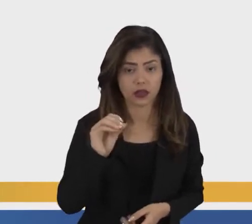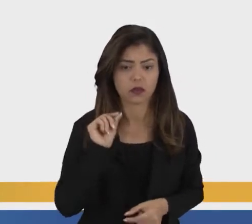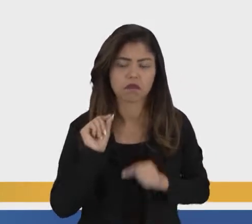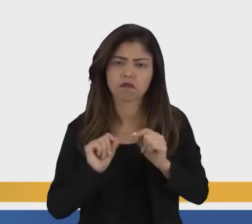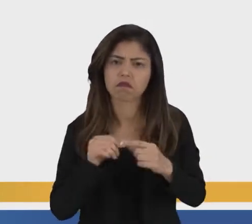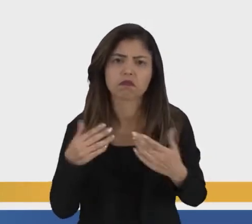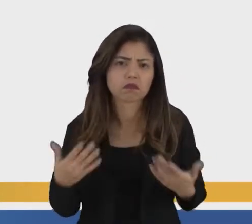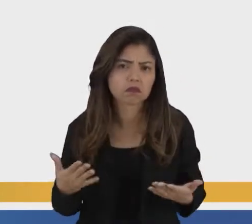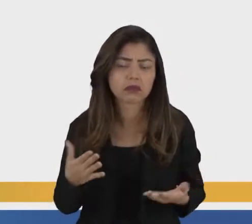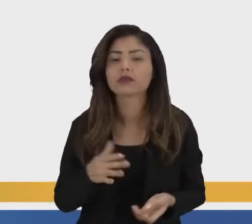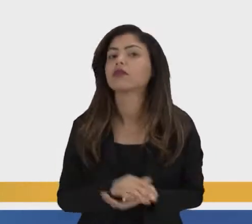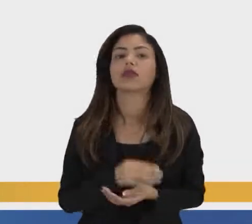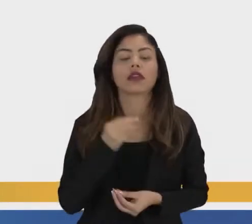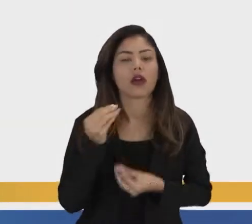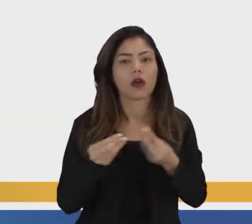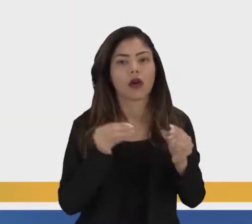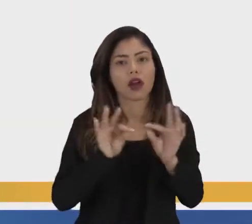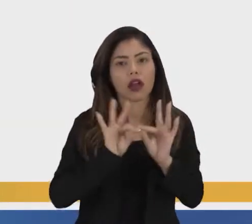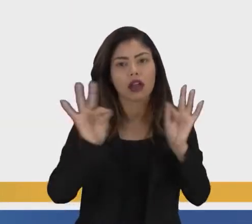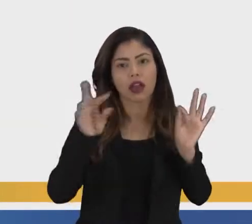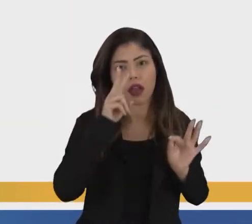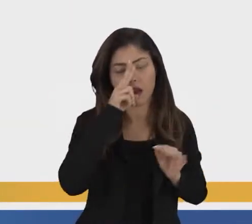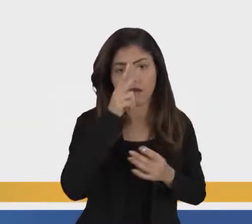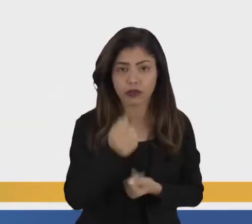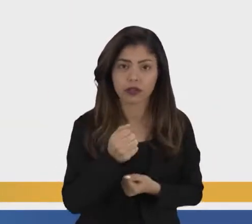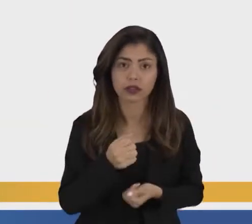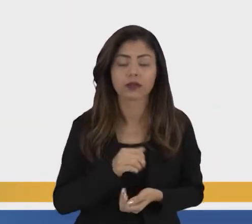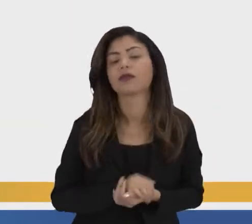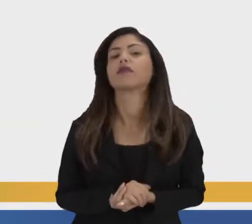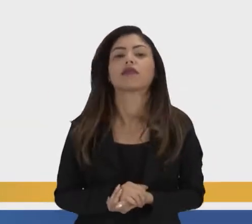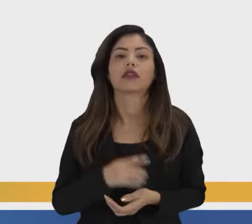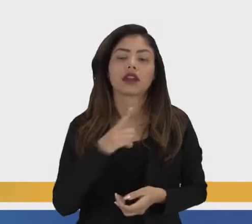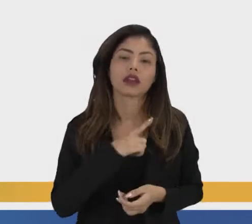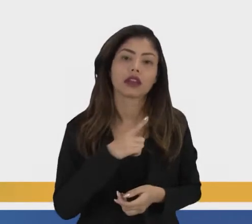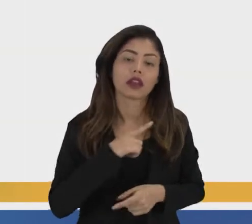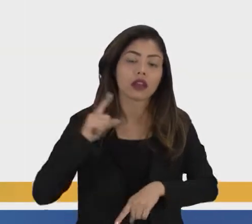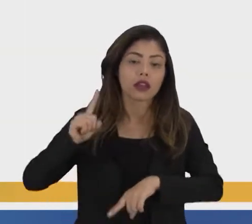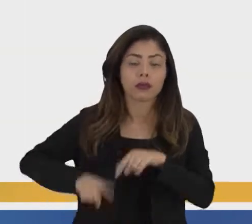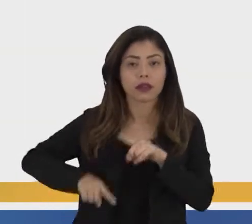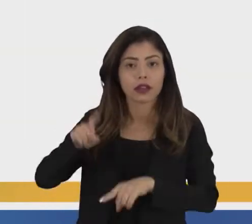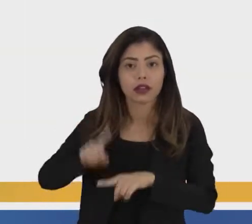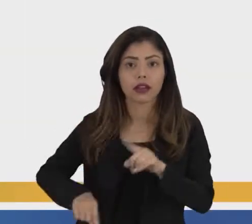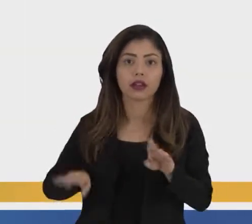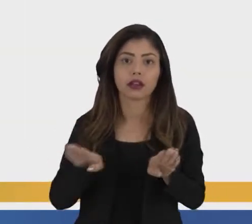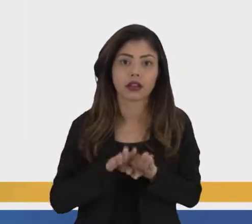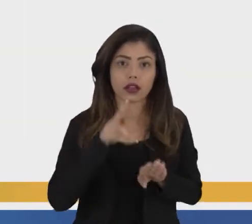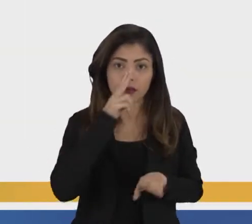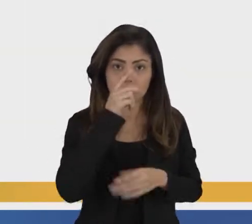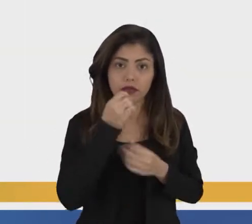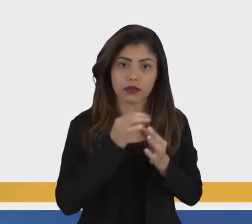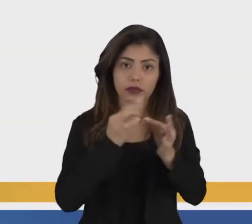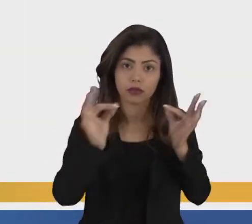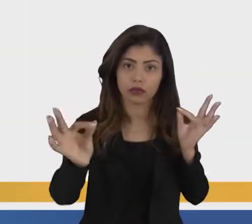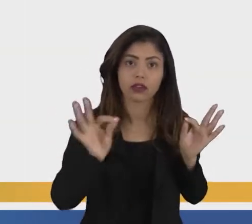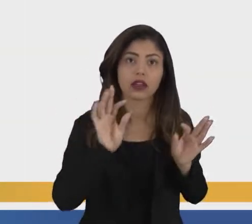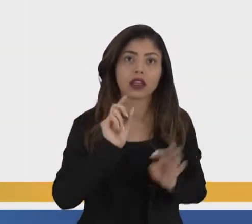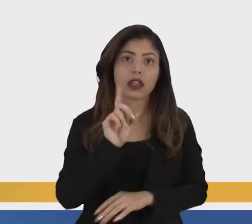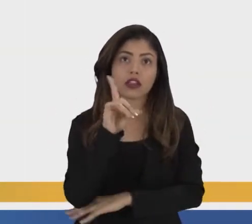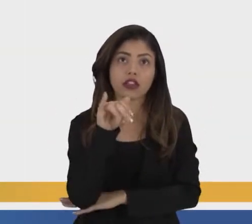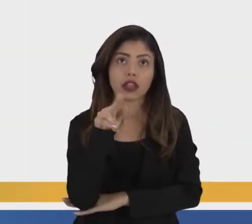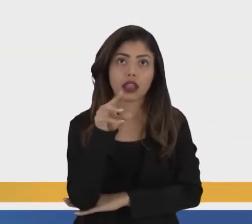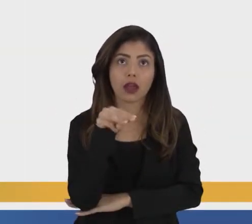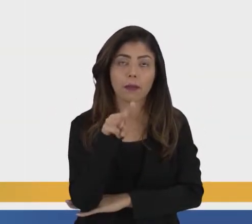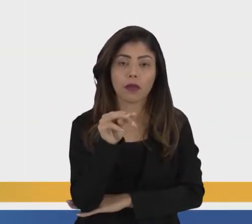peso? Como que a gente mede força? Existe um instrumento específico para medição de força, que nós chamamos de